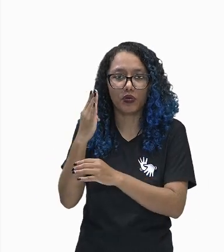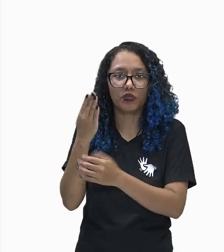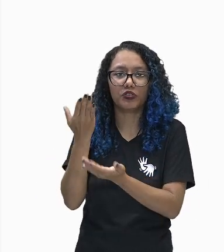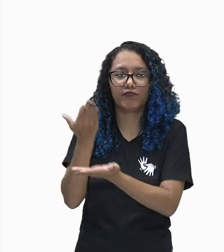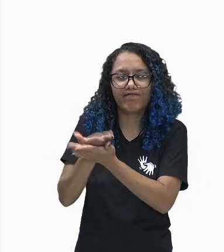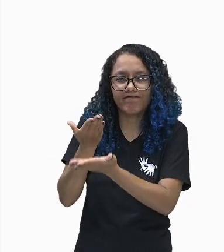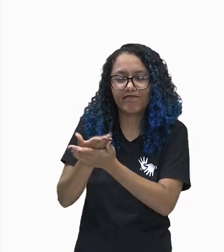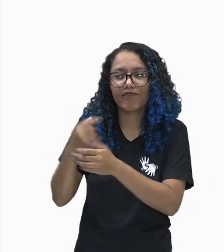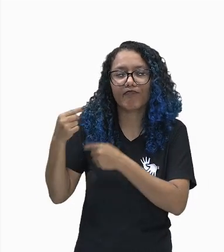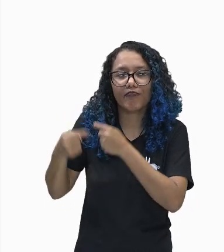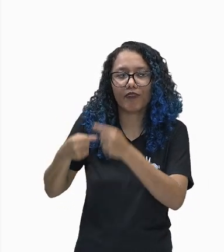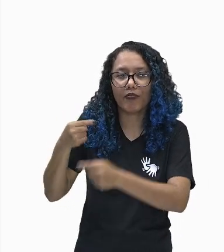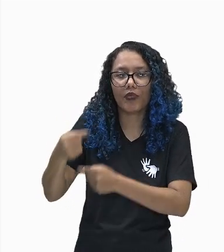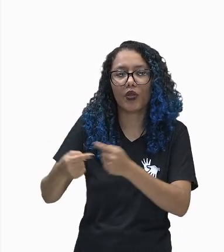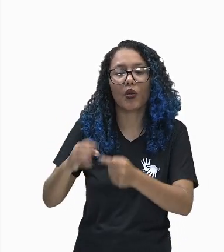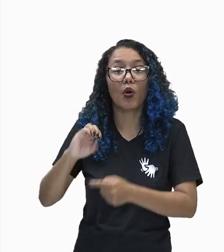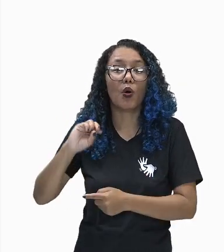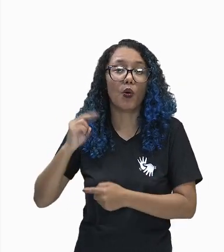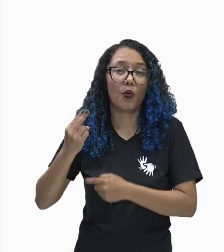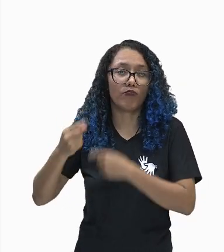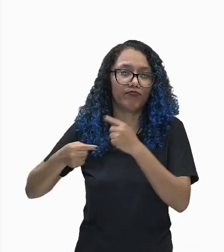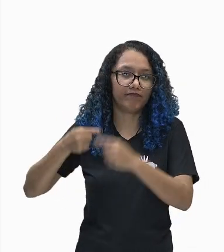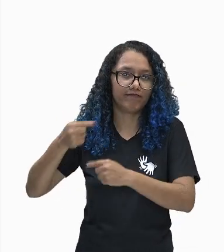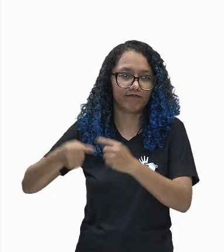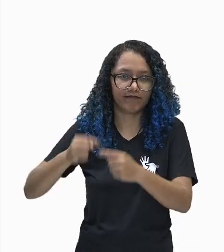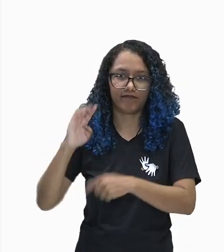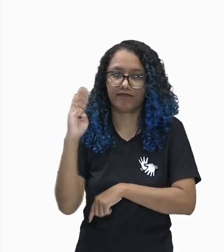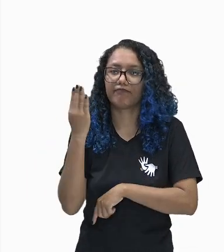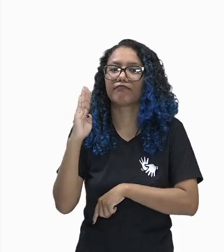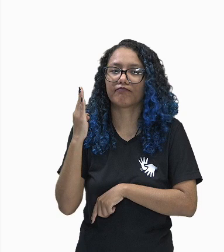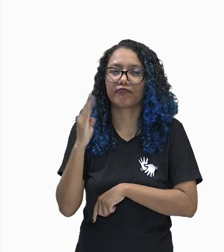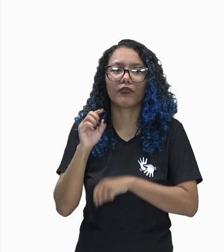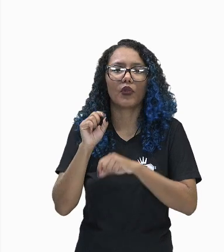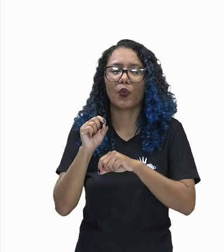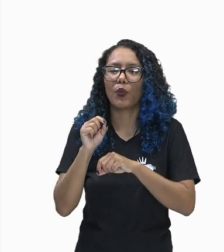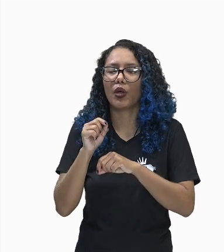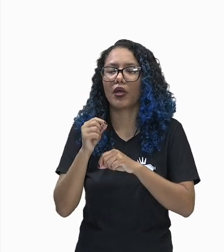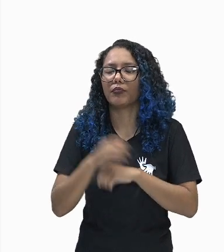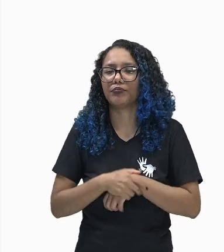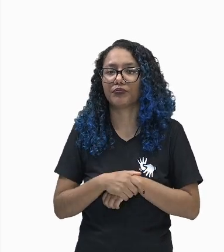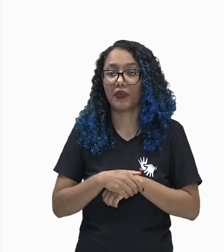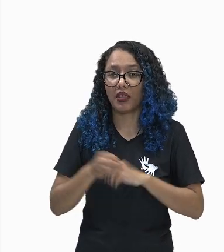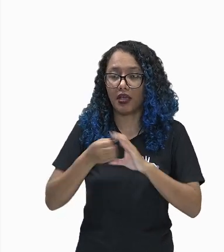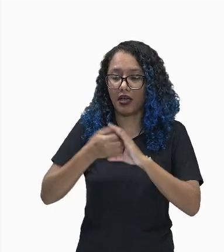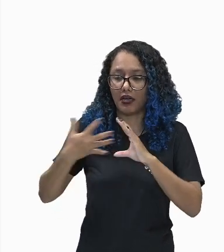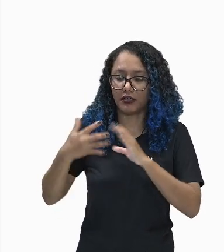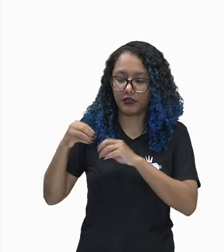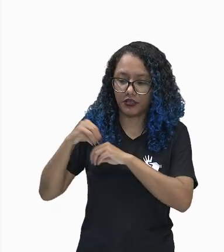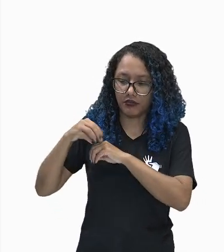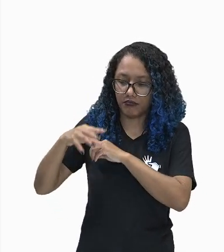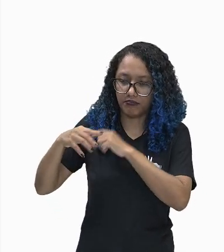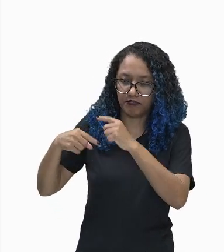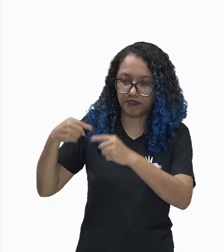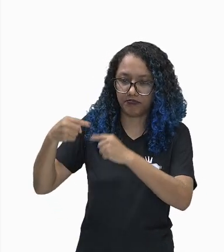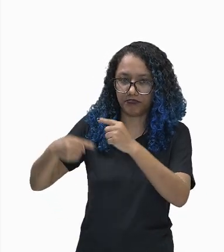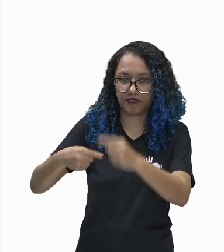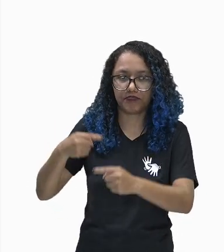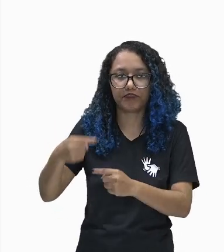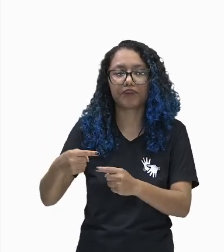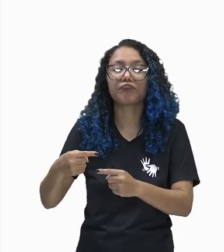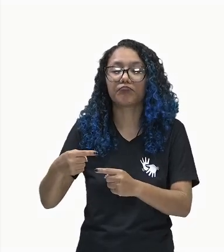hereditariedade ou a herança biológica, que é a transmissão de caracteres, né,